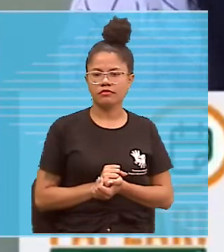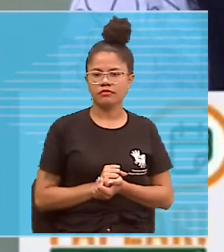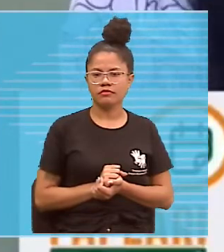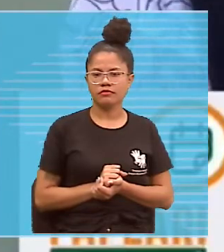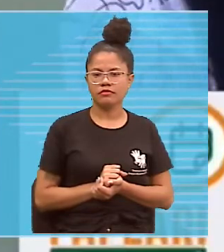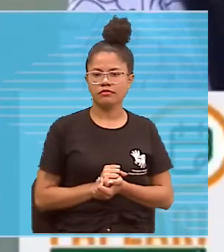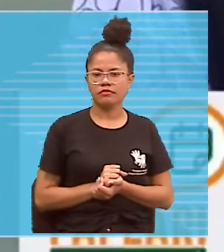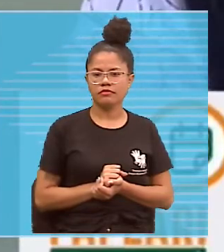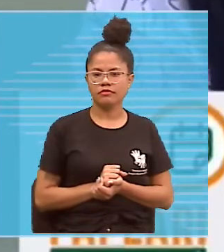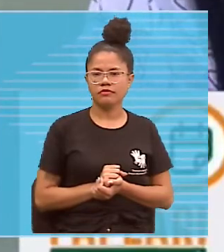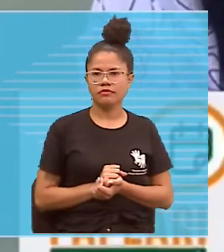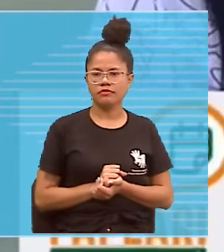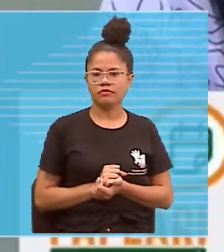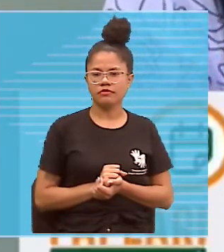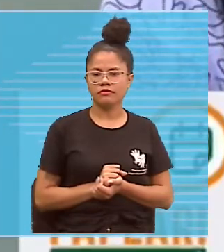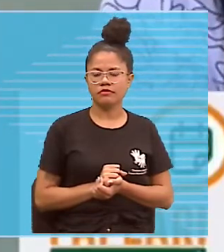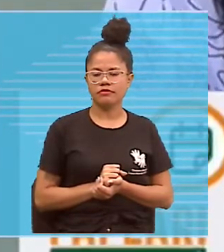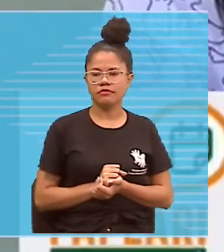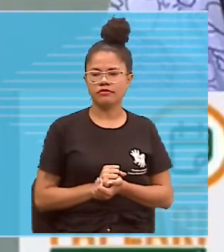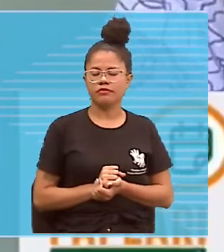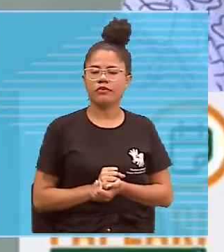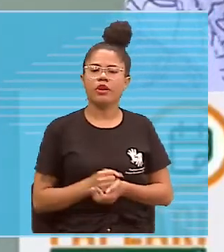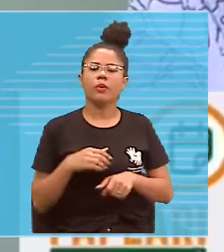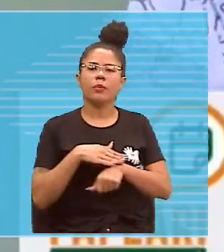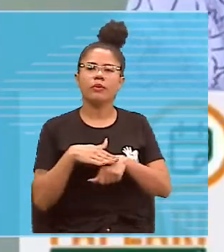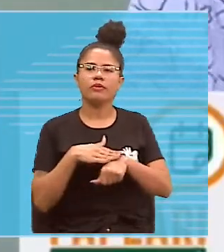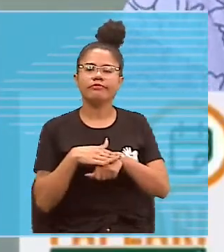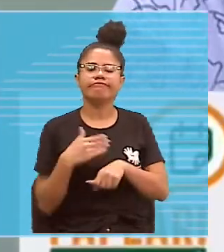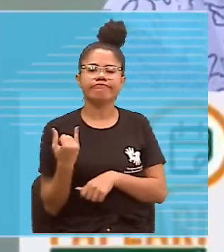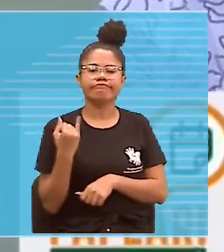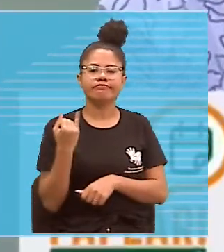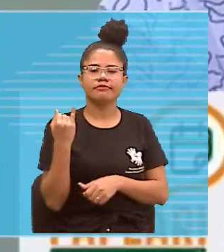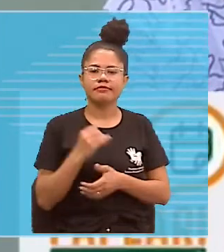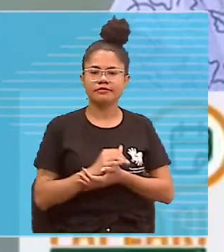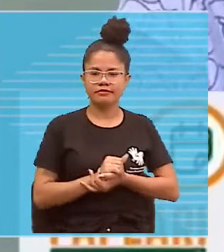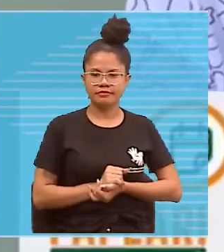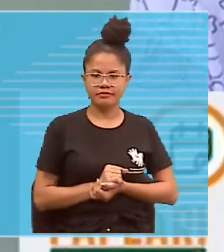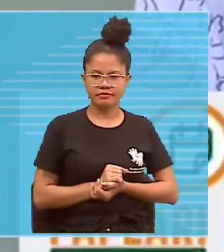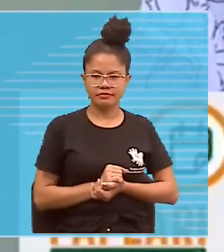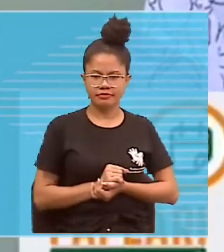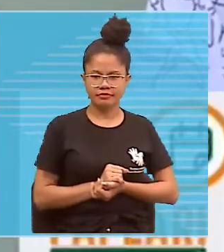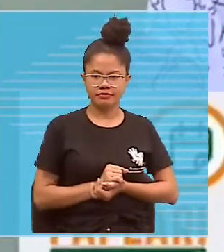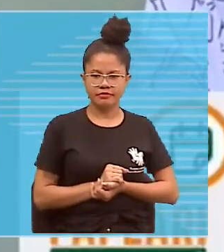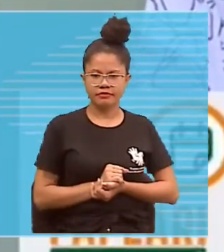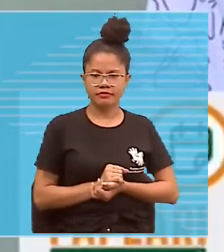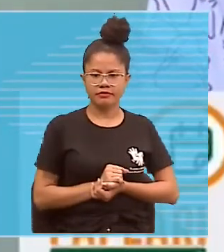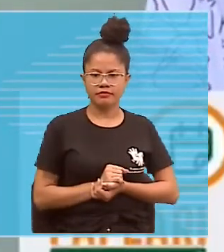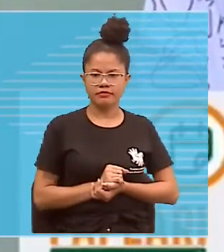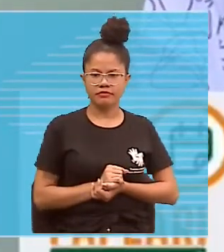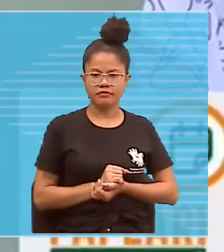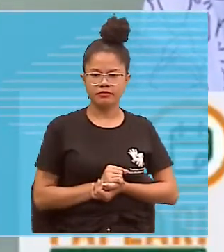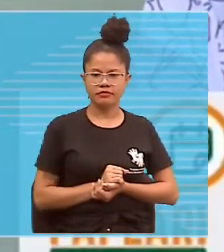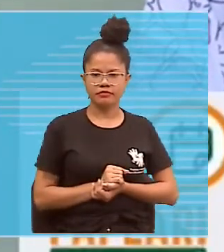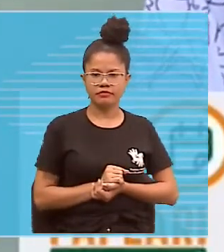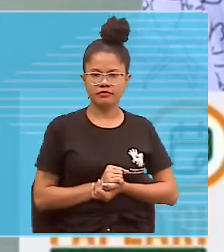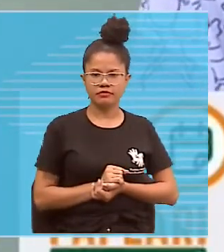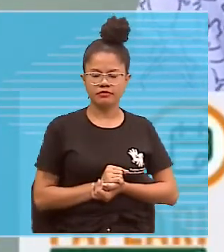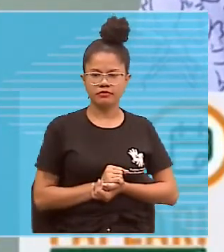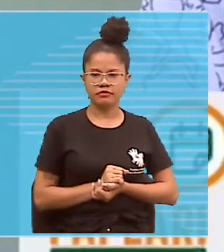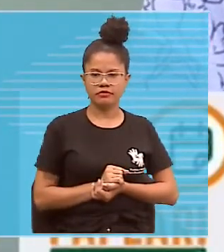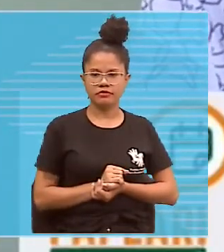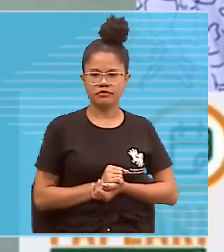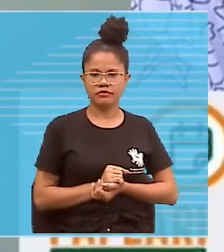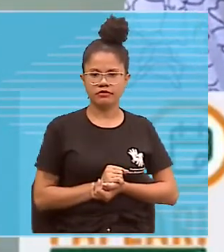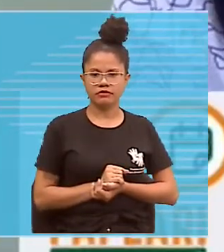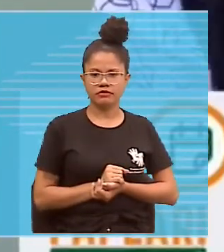tema mais interessante ainda, o protagonismo juvenil, que é um projeto que ela está desenvolvendo aqui na escola e que ela vai